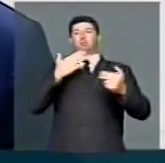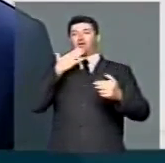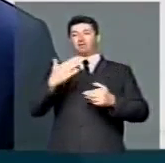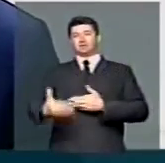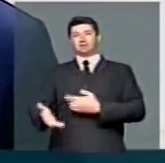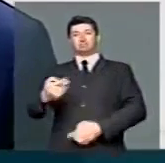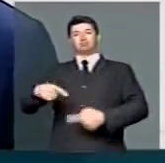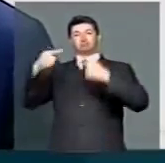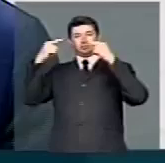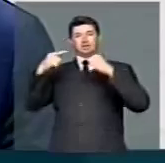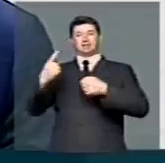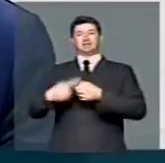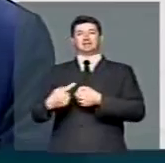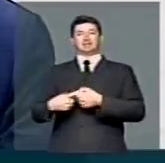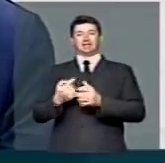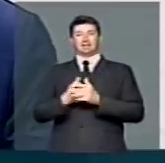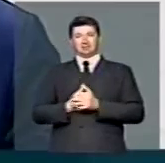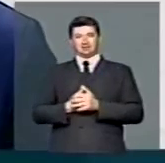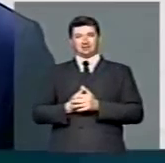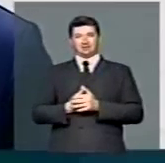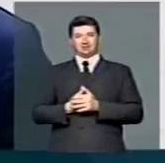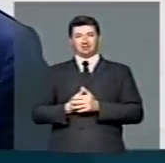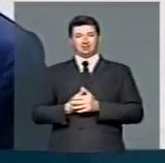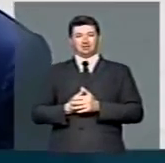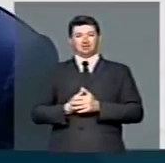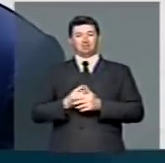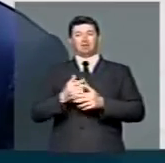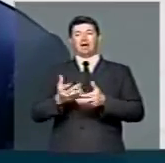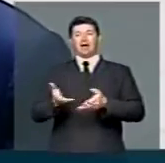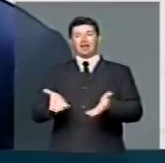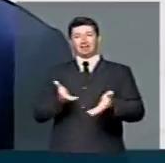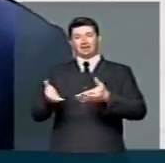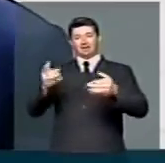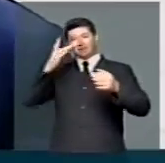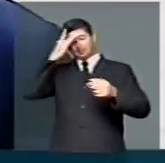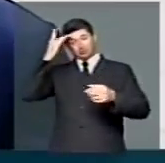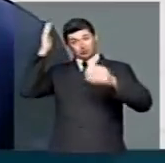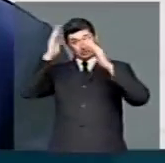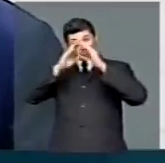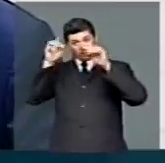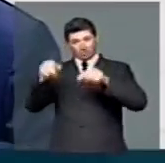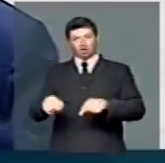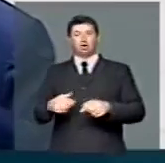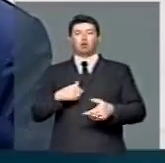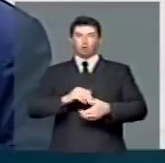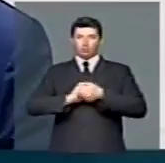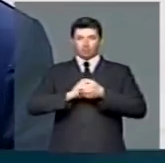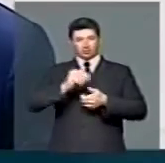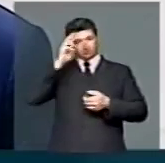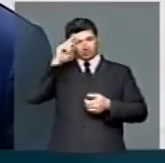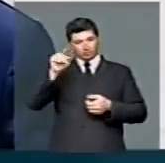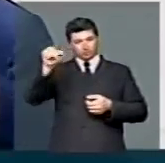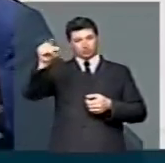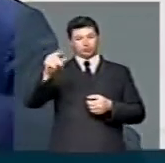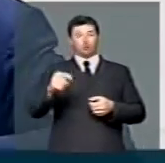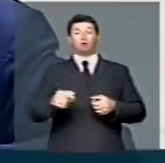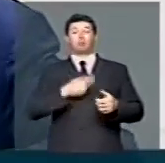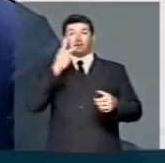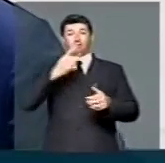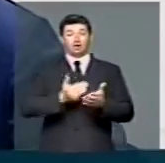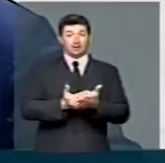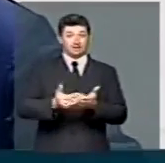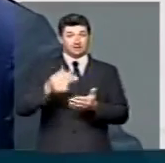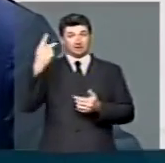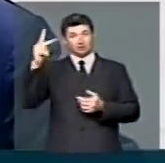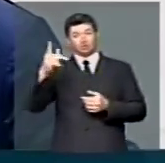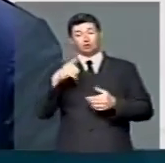municipalidades que elas funcionassem para atender às aspirações de seus municípios. Cumprimento a Vossa Excelência pela abordagem inicial de ter